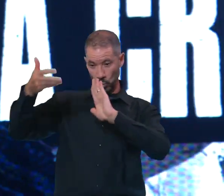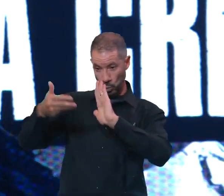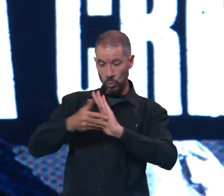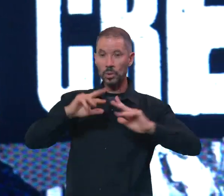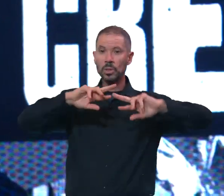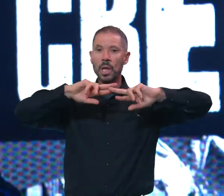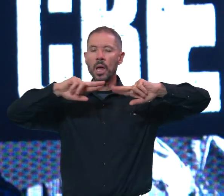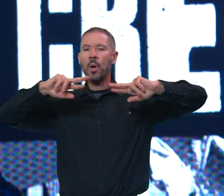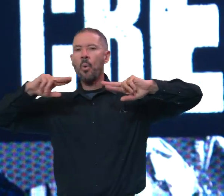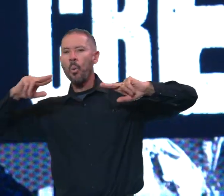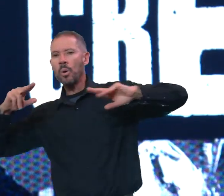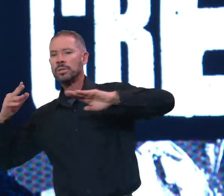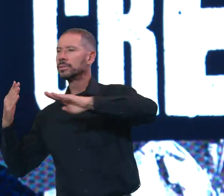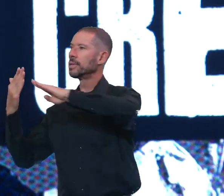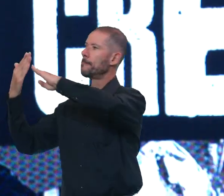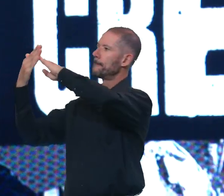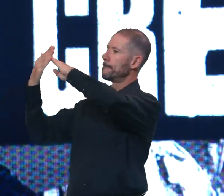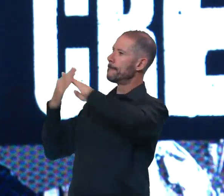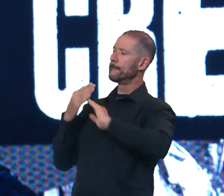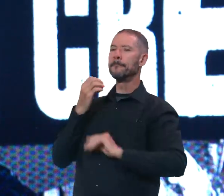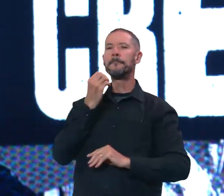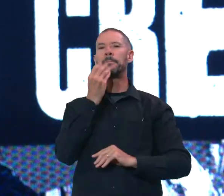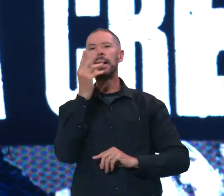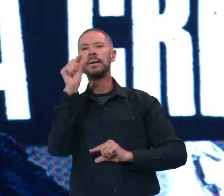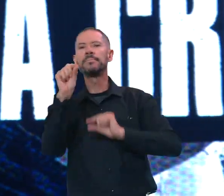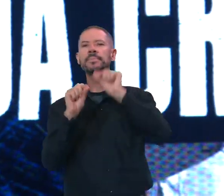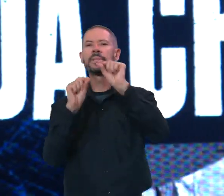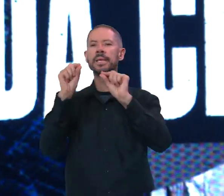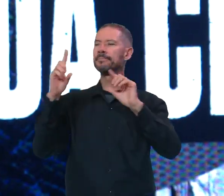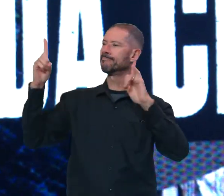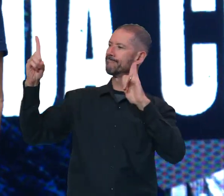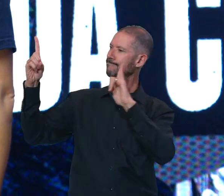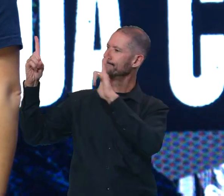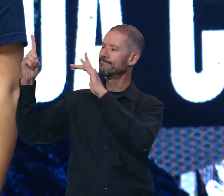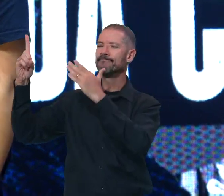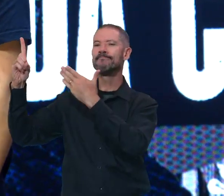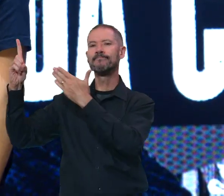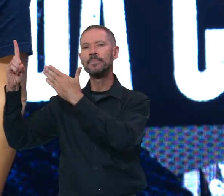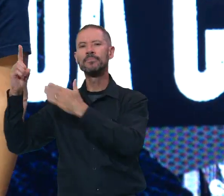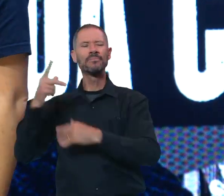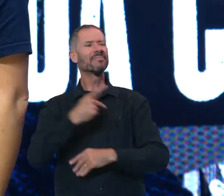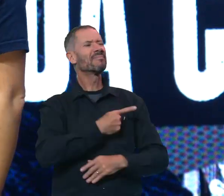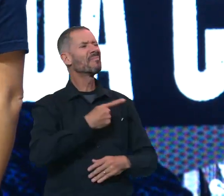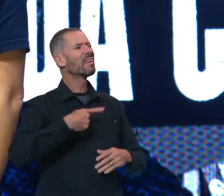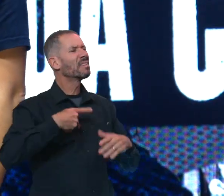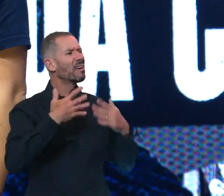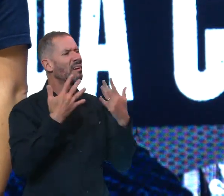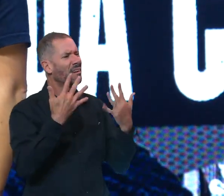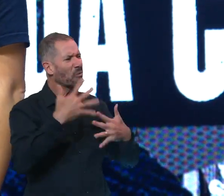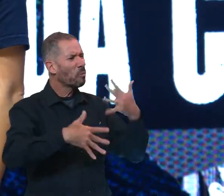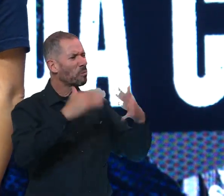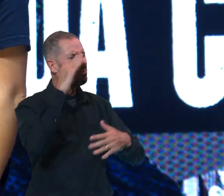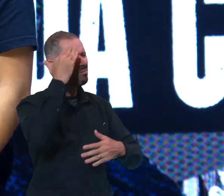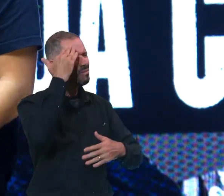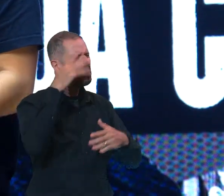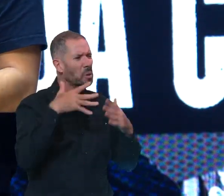coisas cooperam para o bem daqueles que amam a Deus. Pastor, mas que negócio complicado de entender. Como